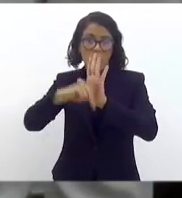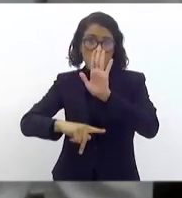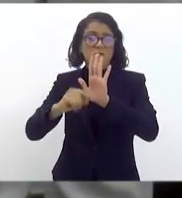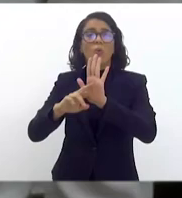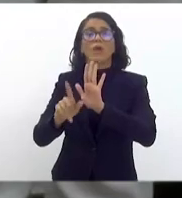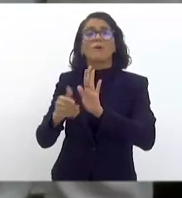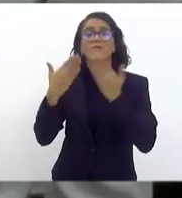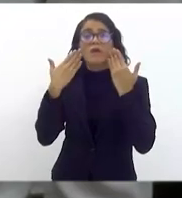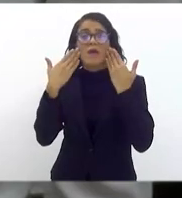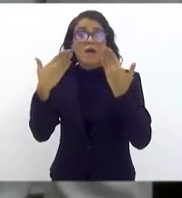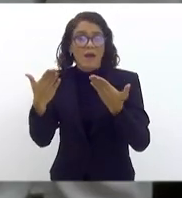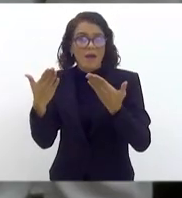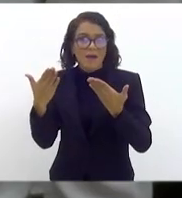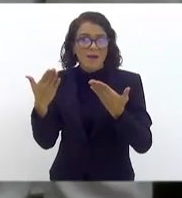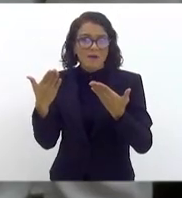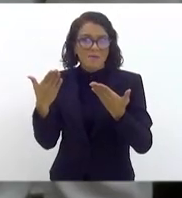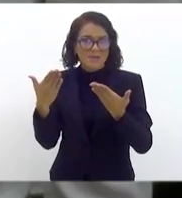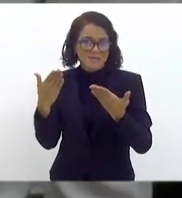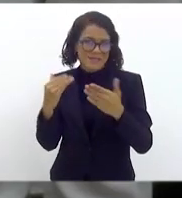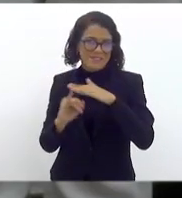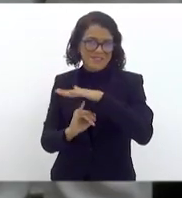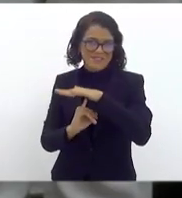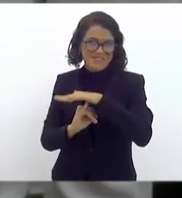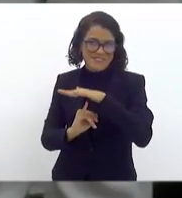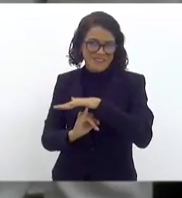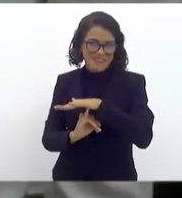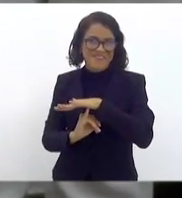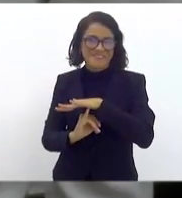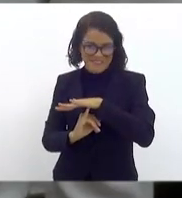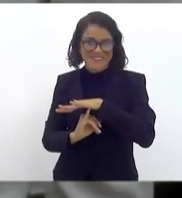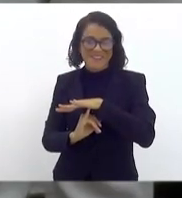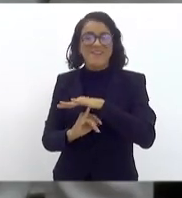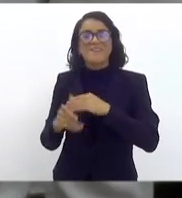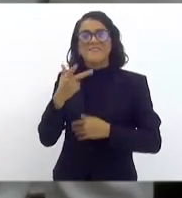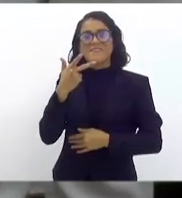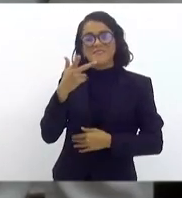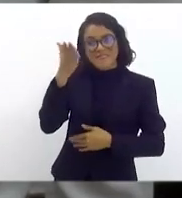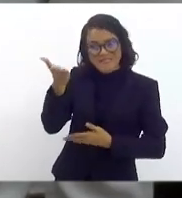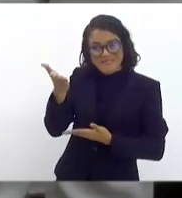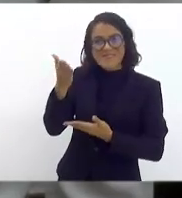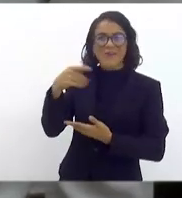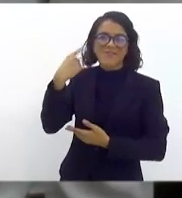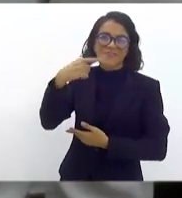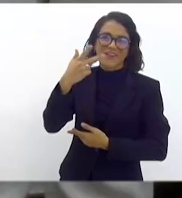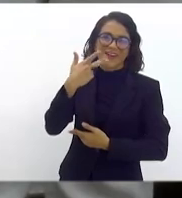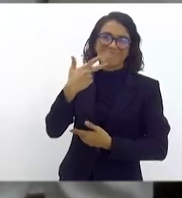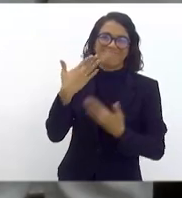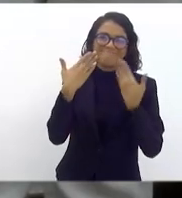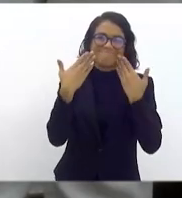apresentar a instituição. E quando o senhor fala que